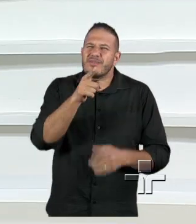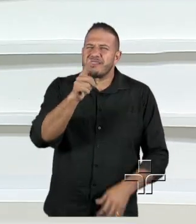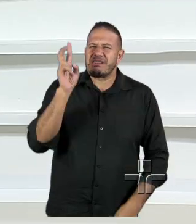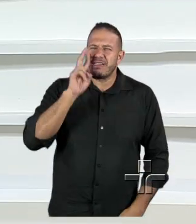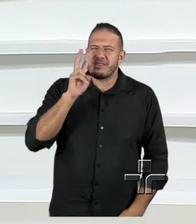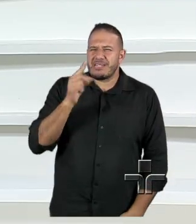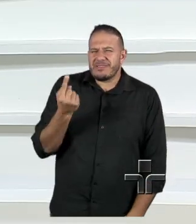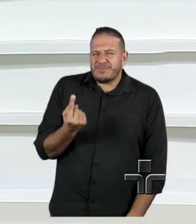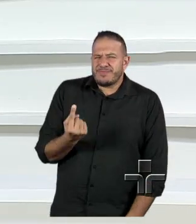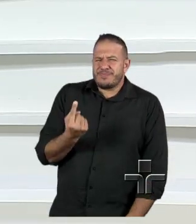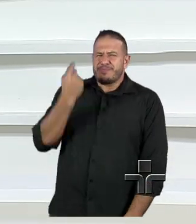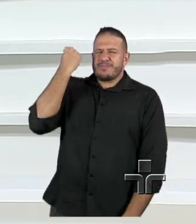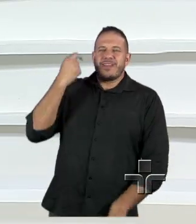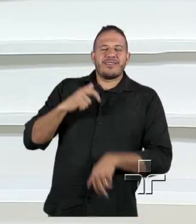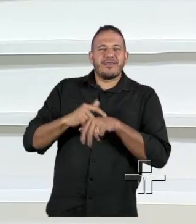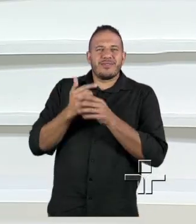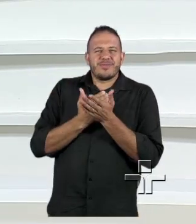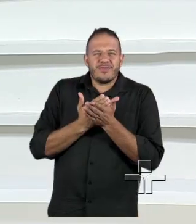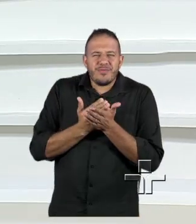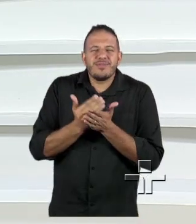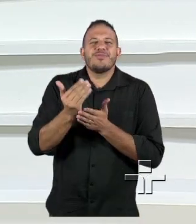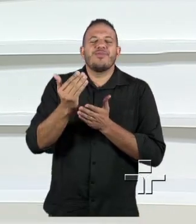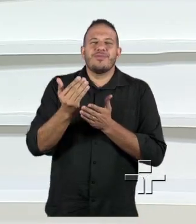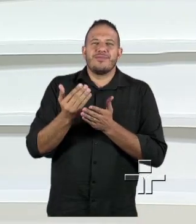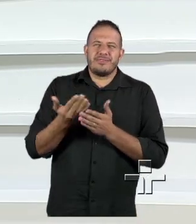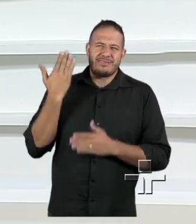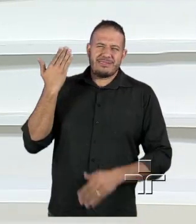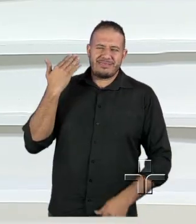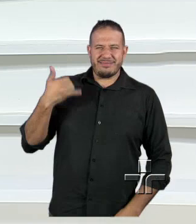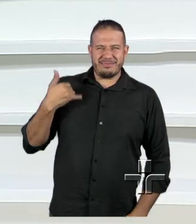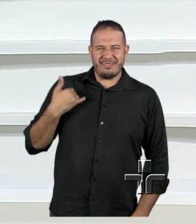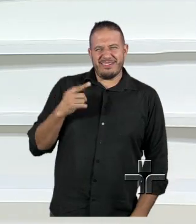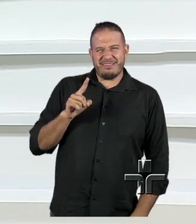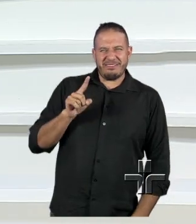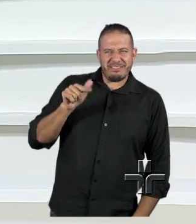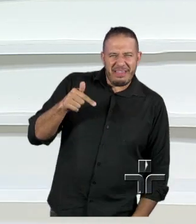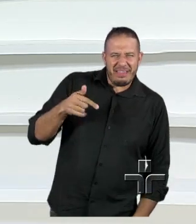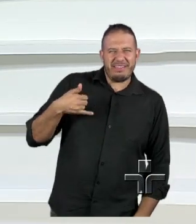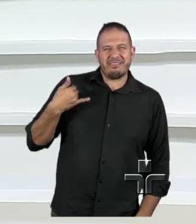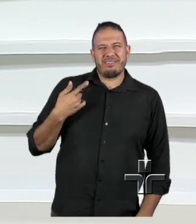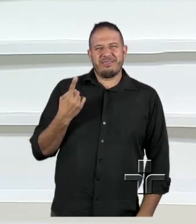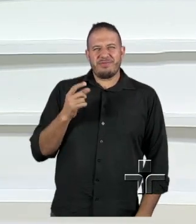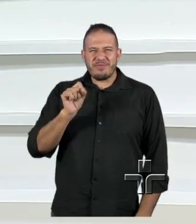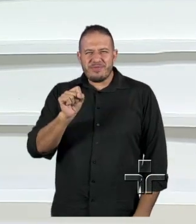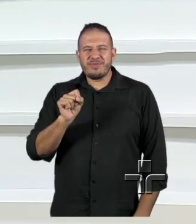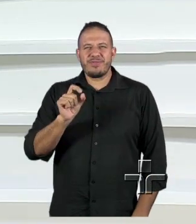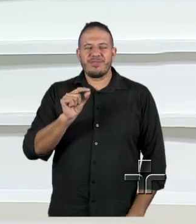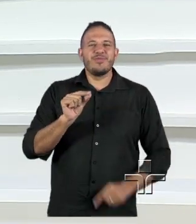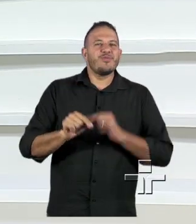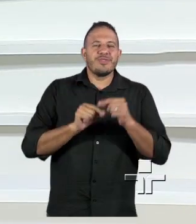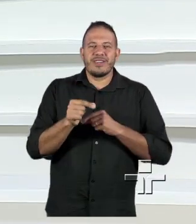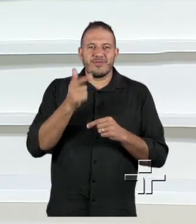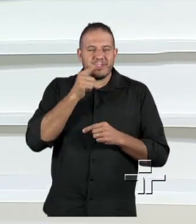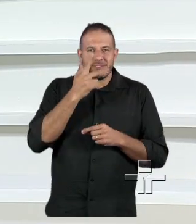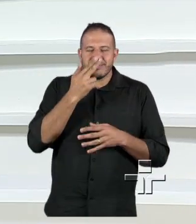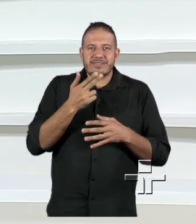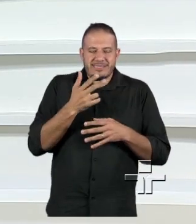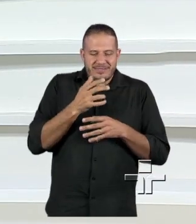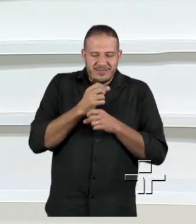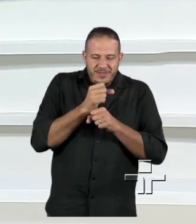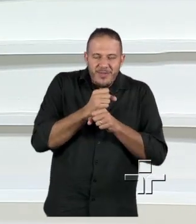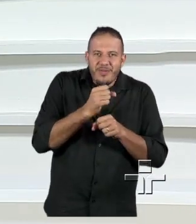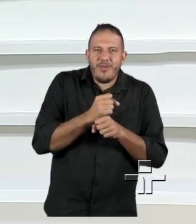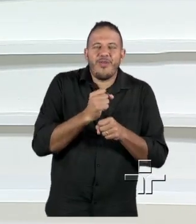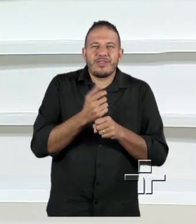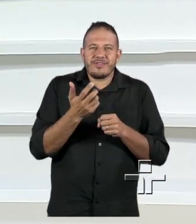no início, quando você começou lá com os 17, 18 anos, qual era a conta que você fazia, assim,